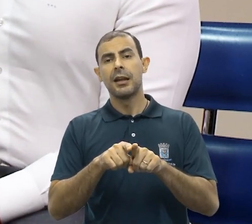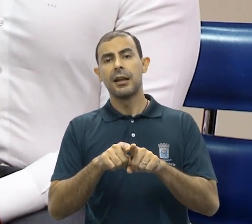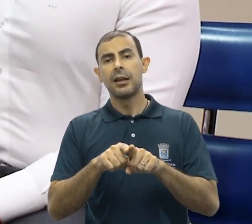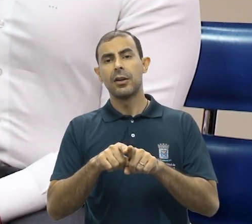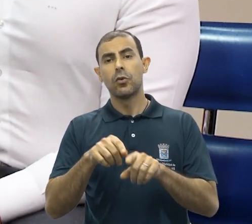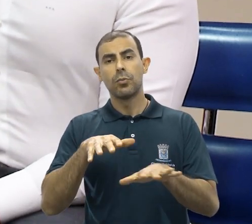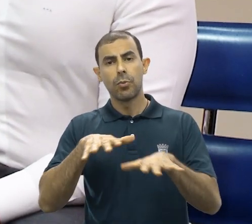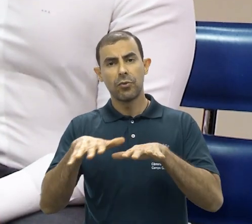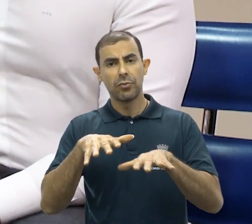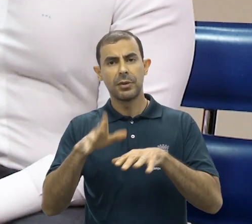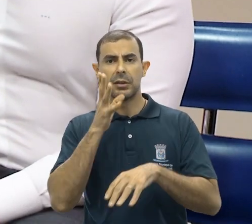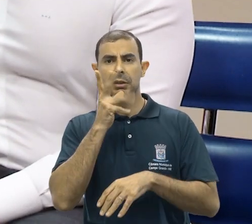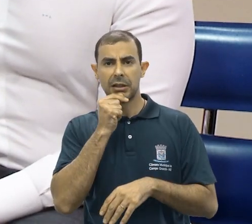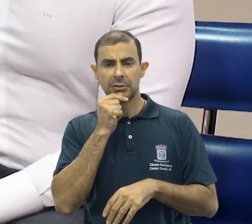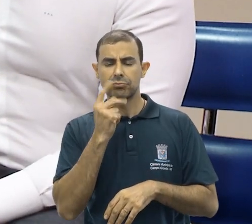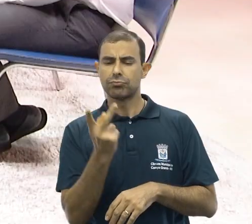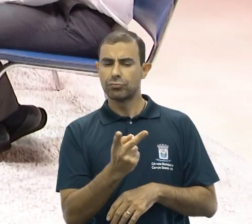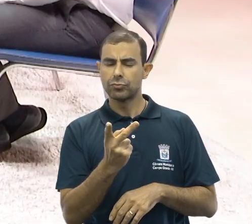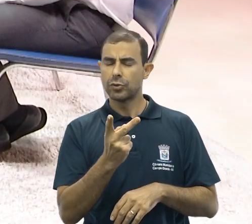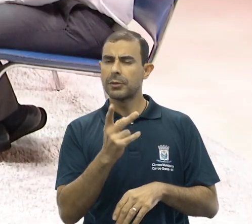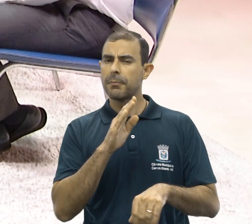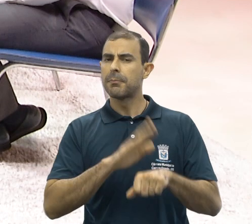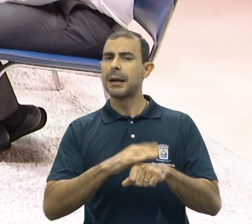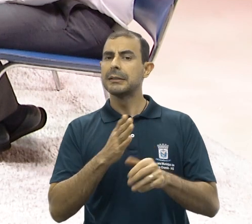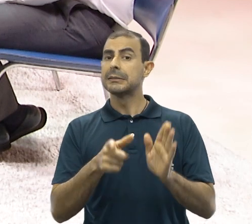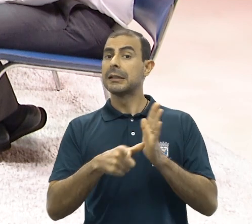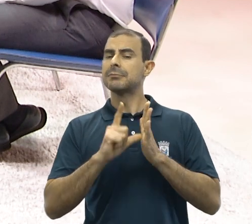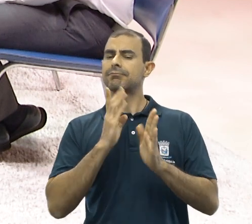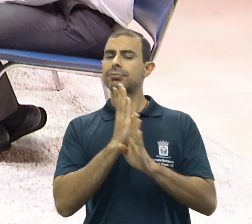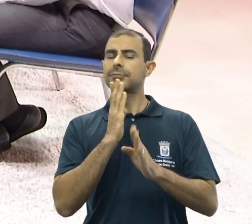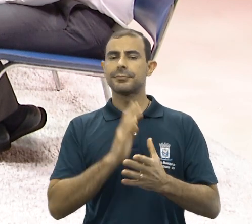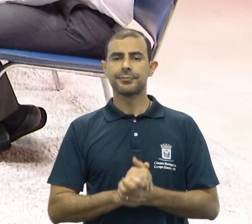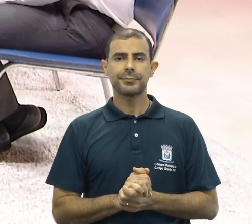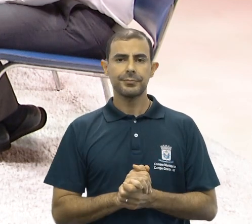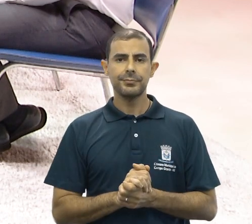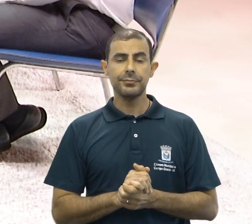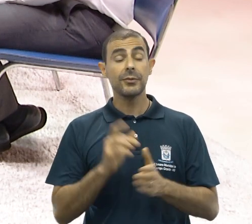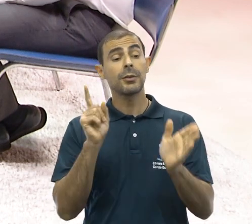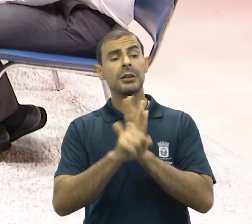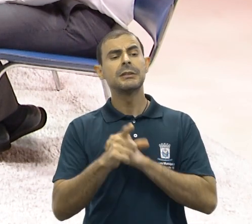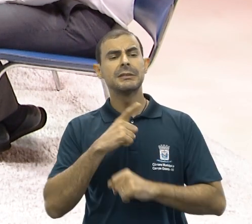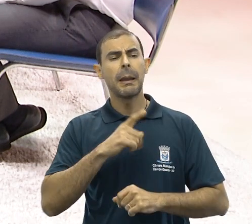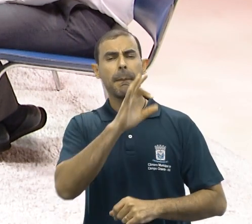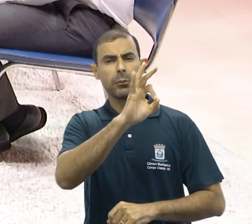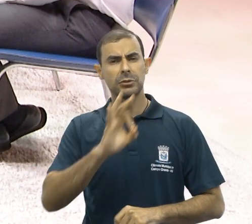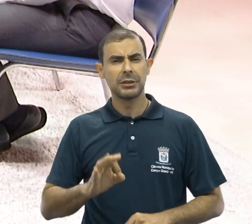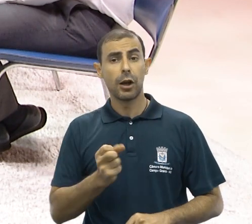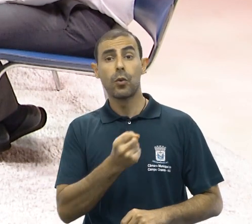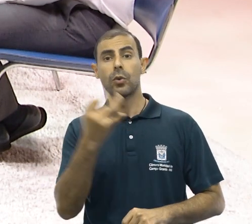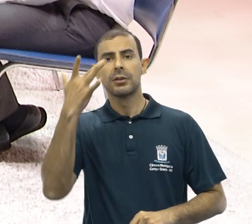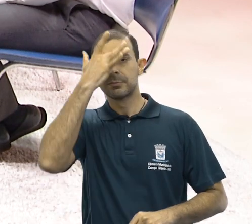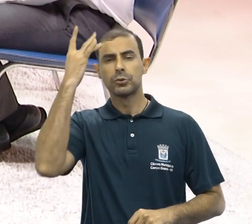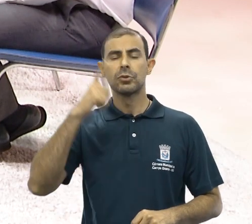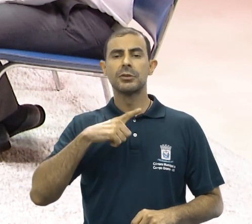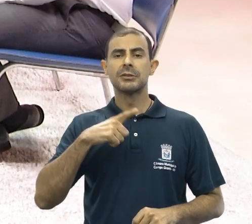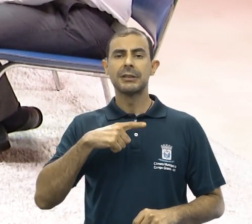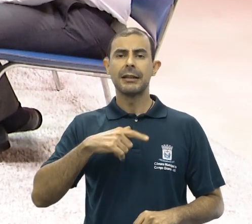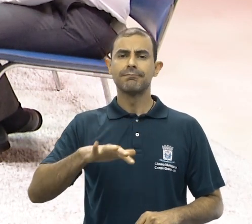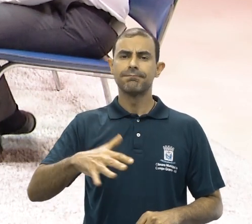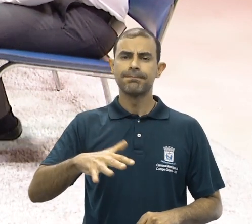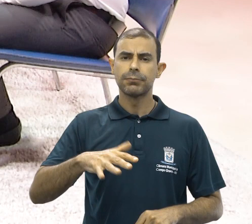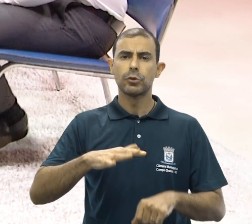diagnóstico e para indicar uma cirurgia de forma mais correta. Tem uma porcentagem de quantas pessoas têm Parkinson, tipo,